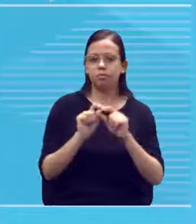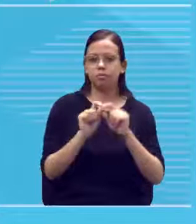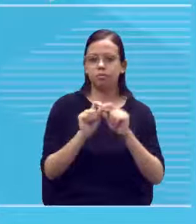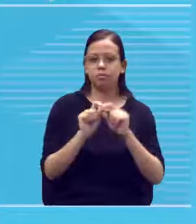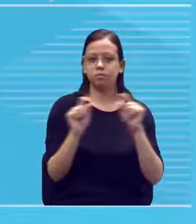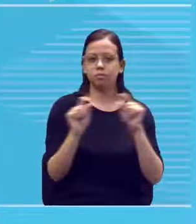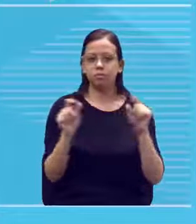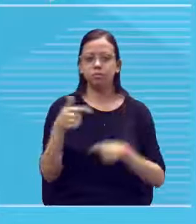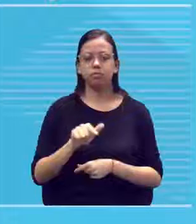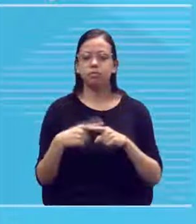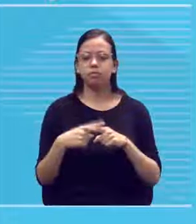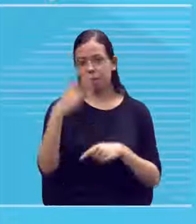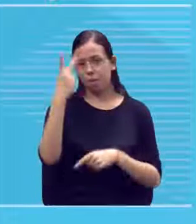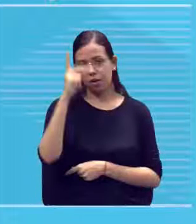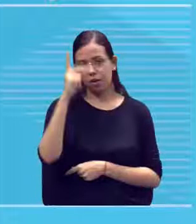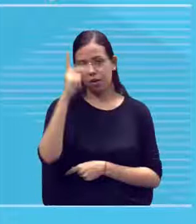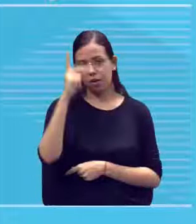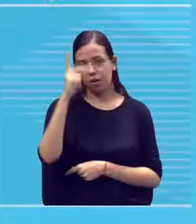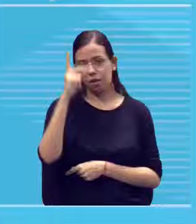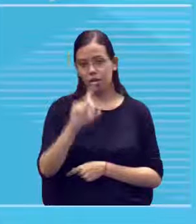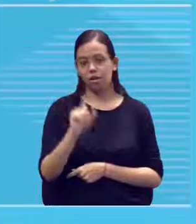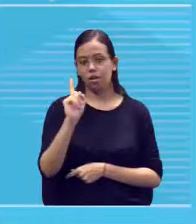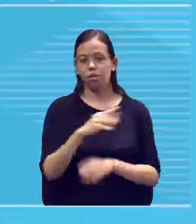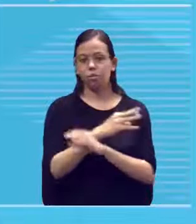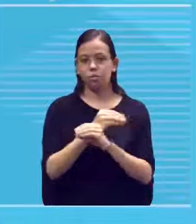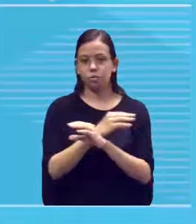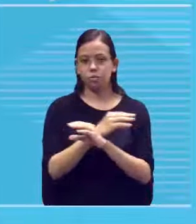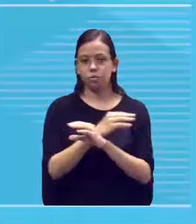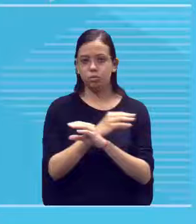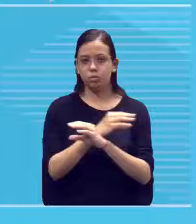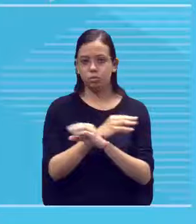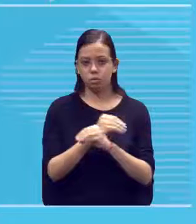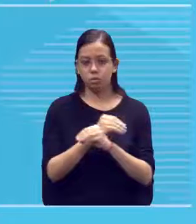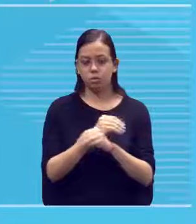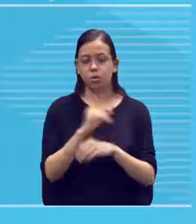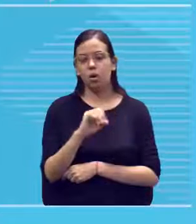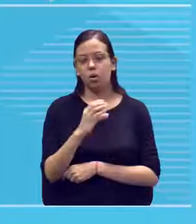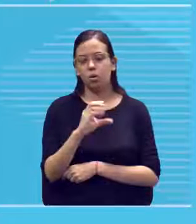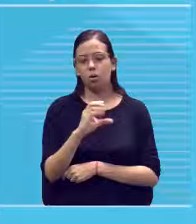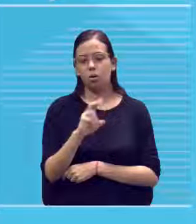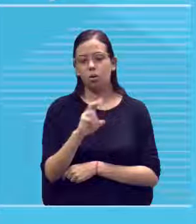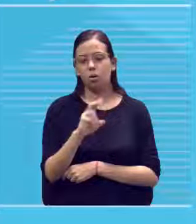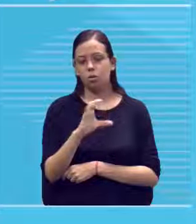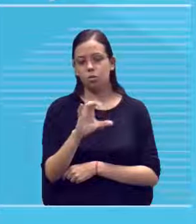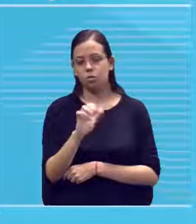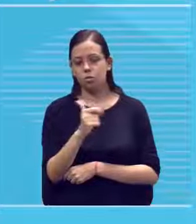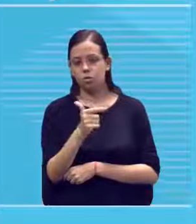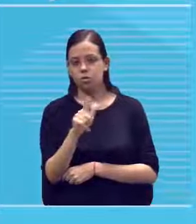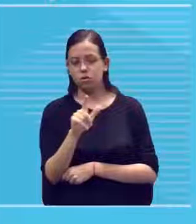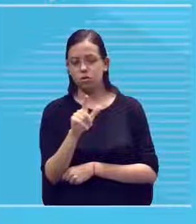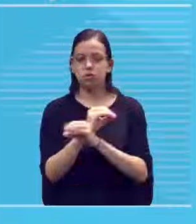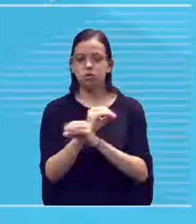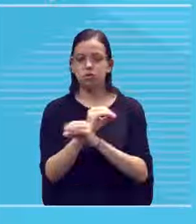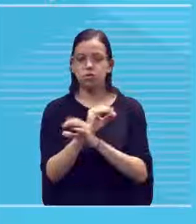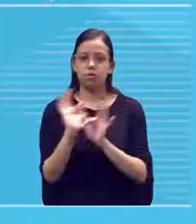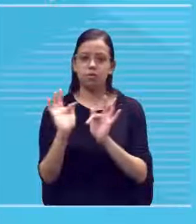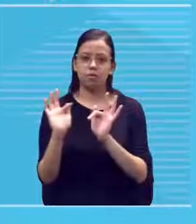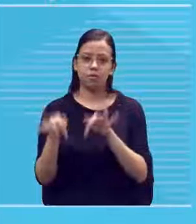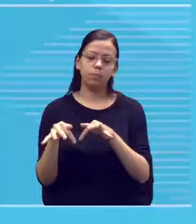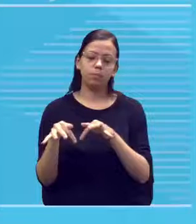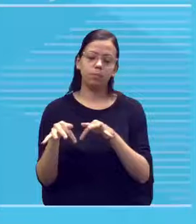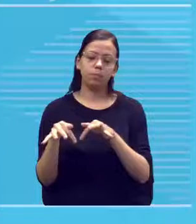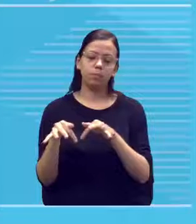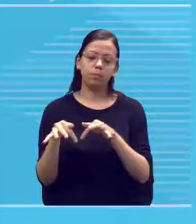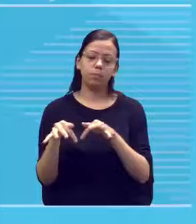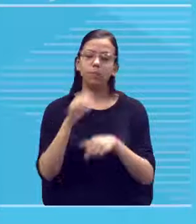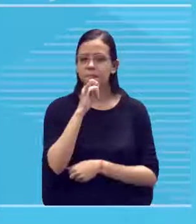a oração porque o para que é uma conjunção é uma locução conjuntiva final para que a